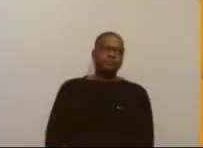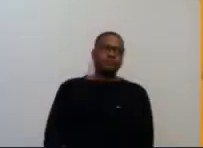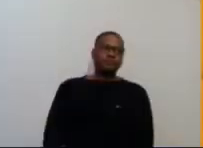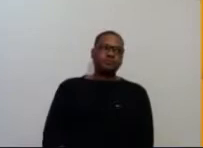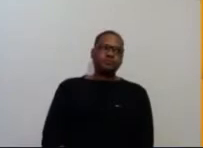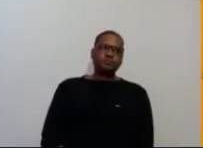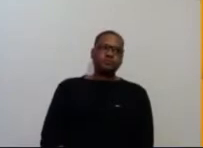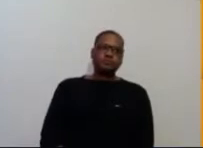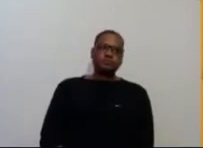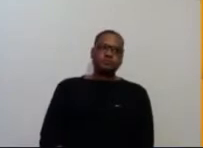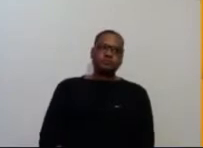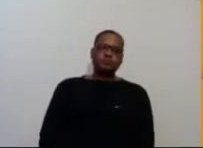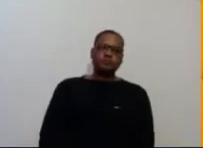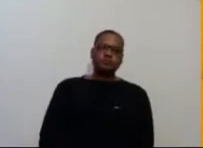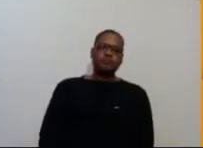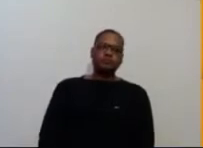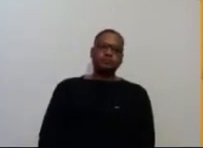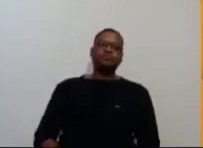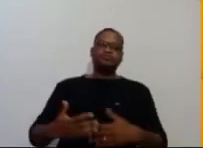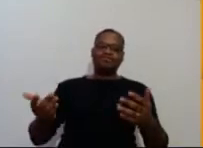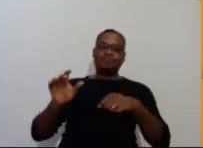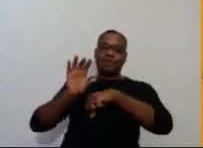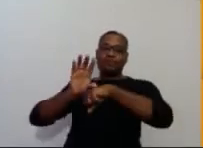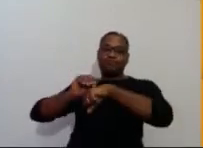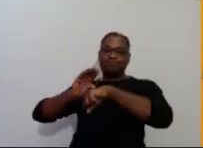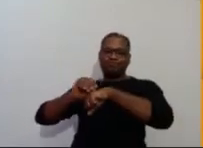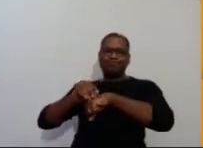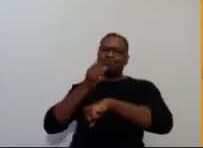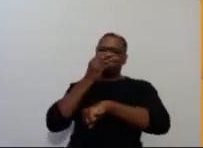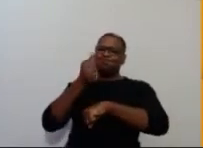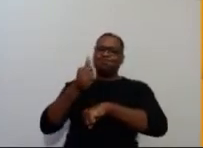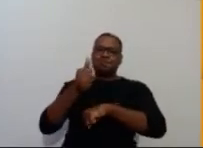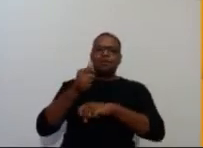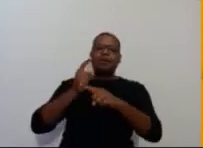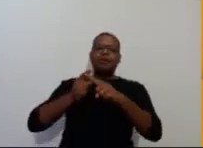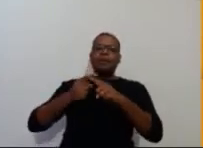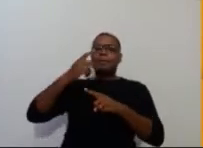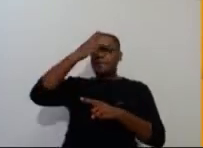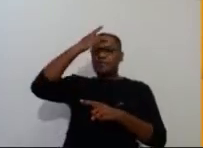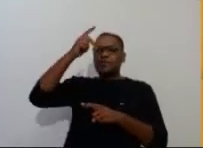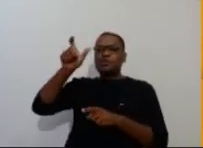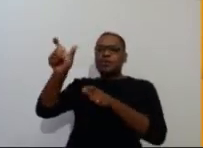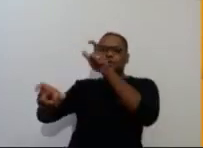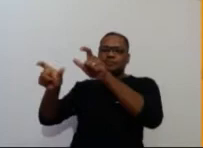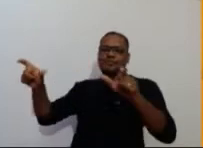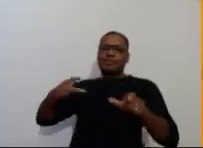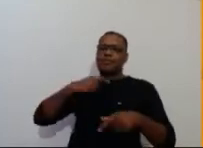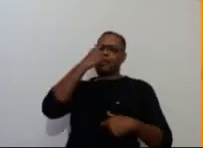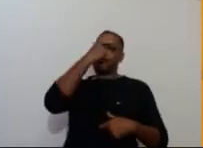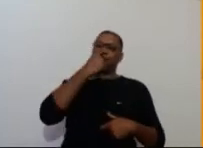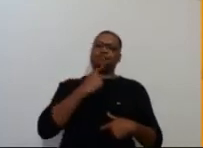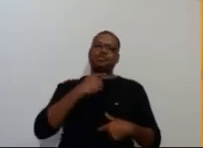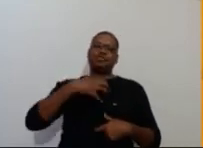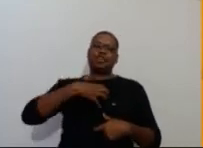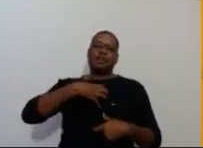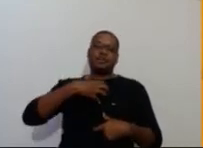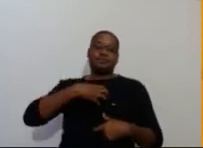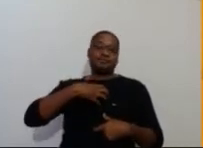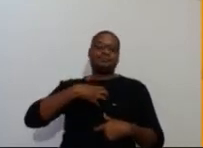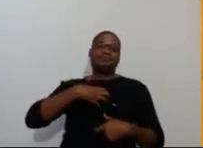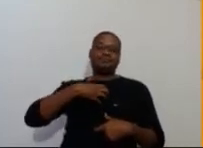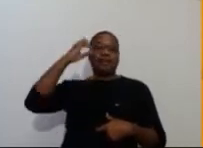Gente, existem pessoas com estilos de aprendizagem diferentes. E um deles é a pessoa que aprende ouvindo. Então, o podcast